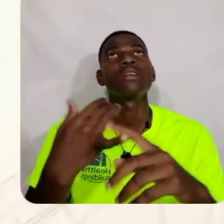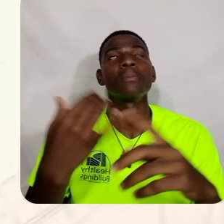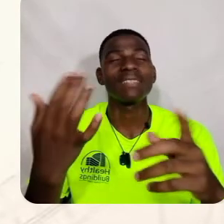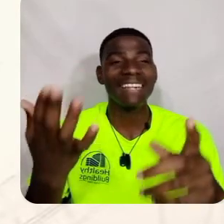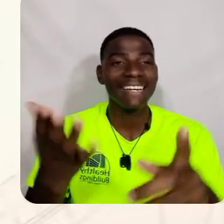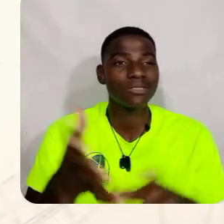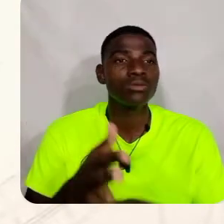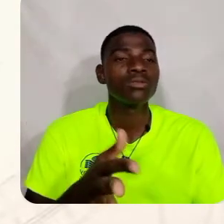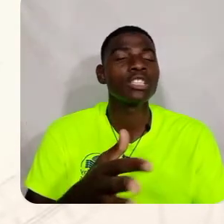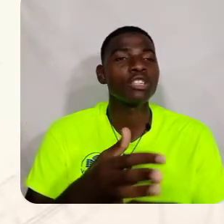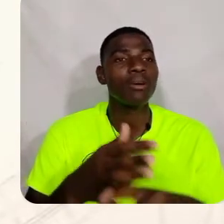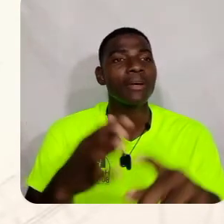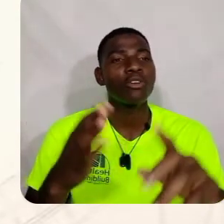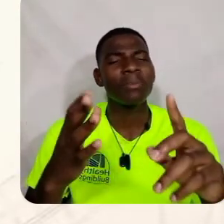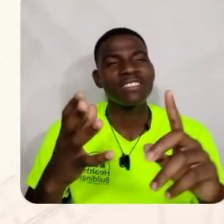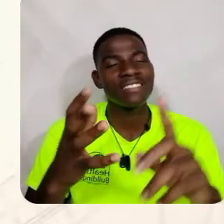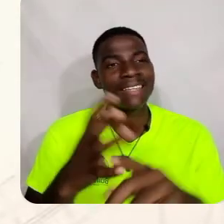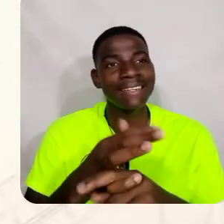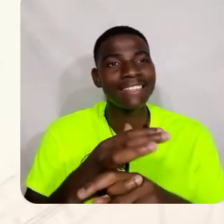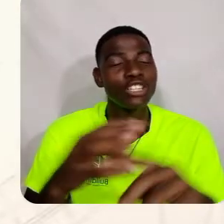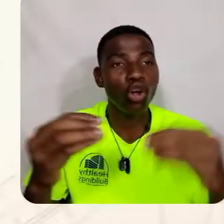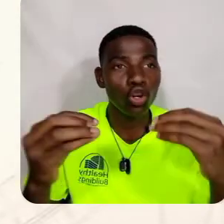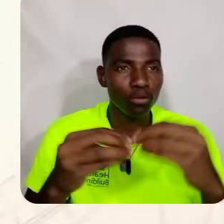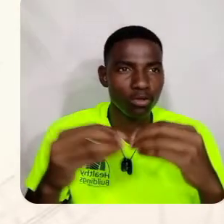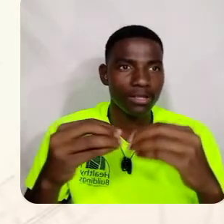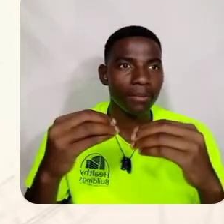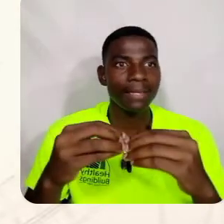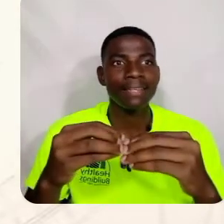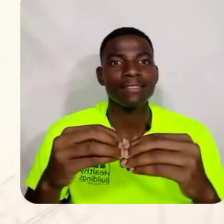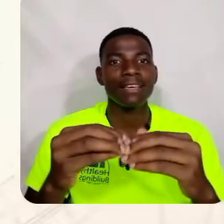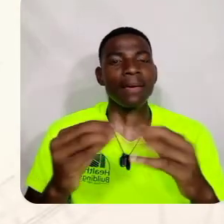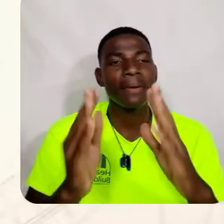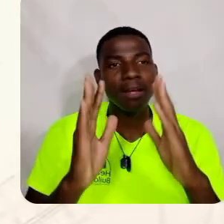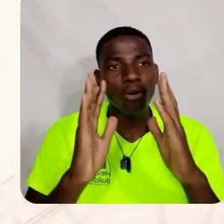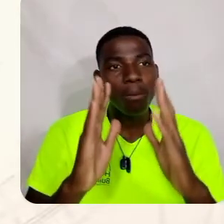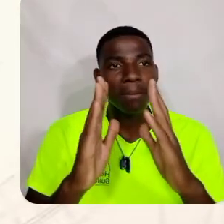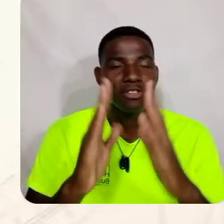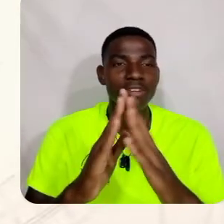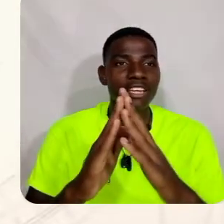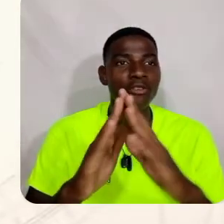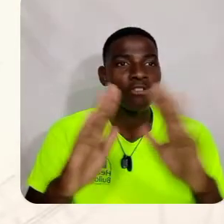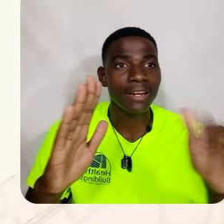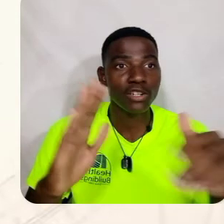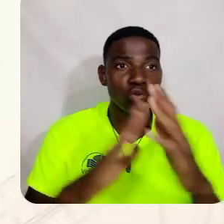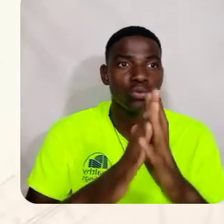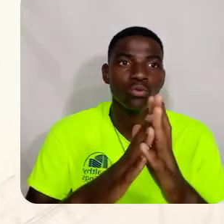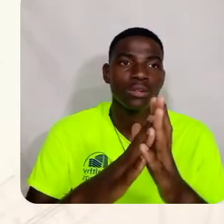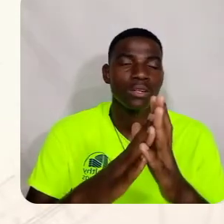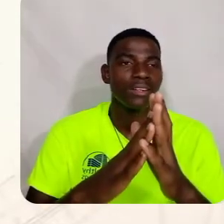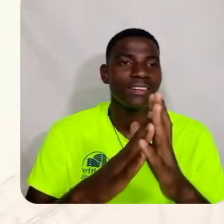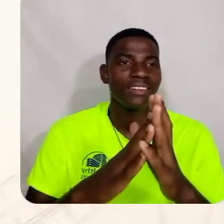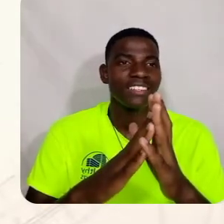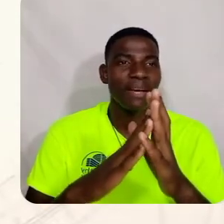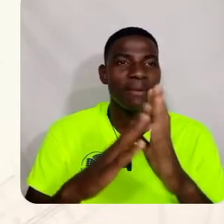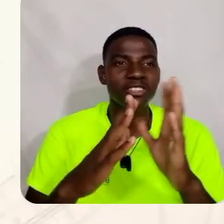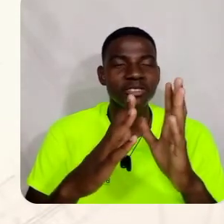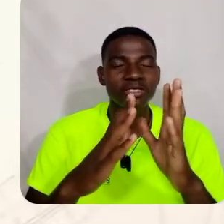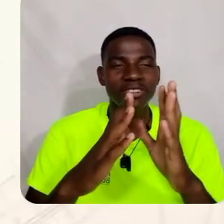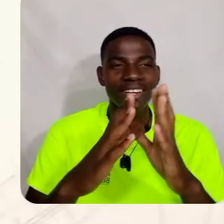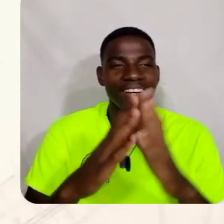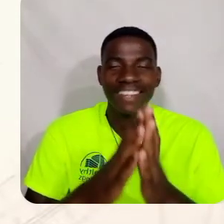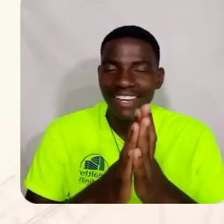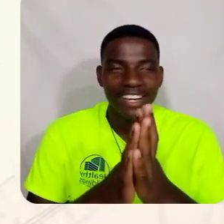um deputado. Tem apenas um presidente. Todo Moçambique é apenas uma pessoa que governa tudo. Já